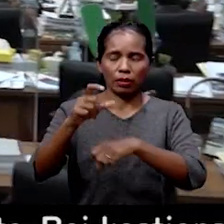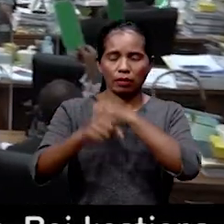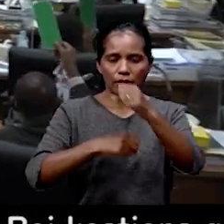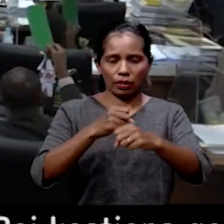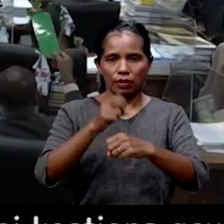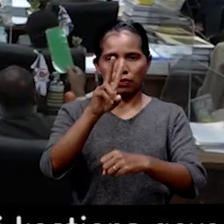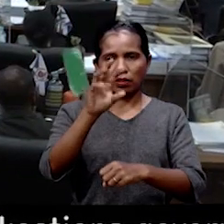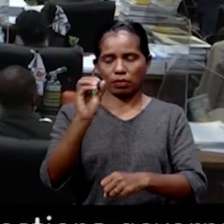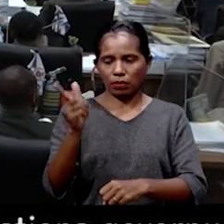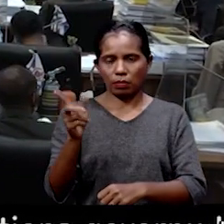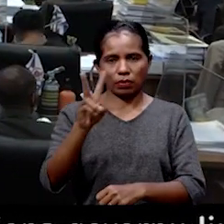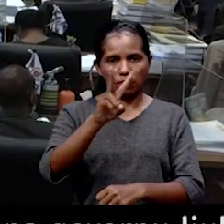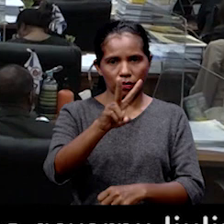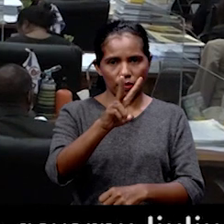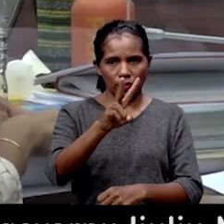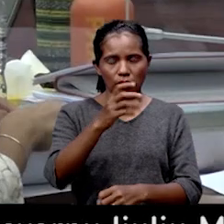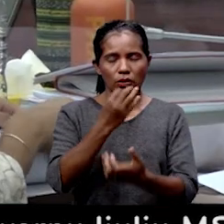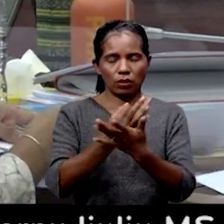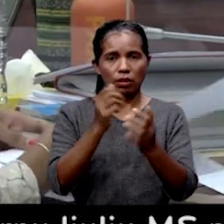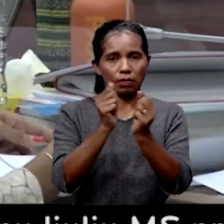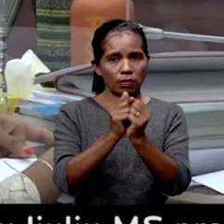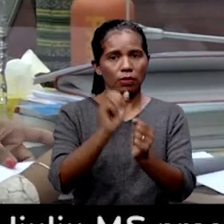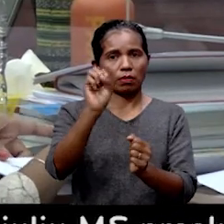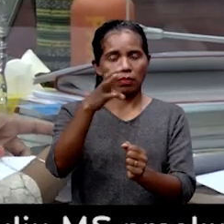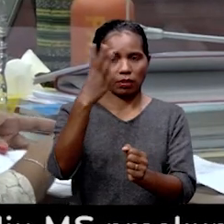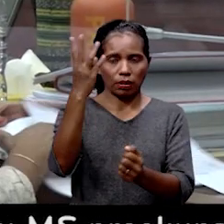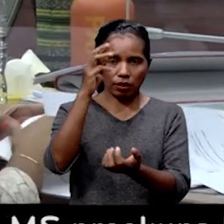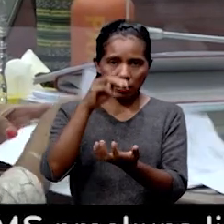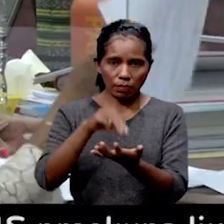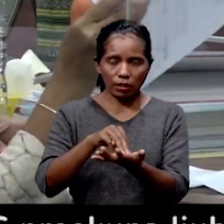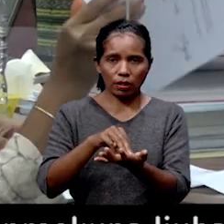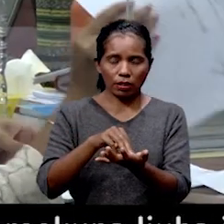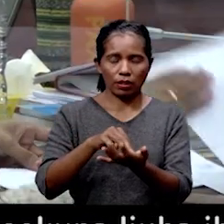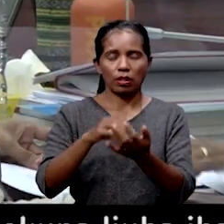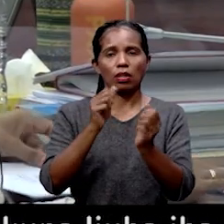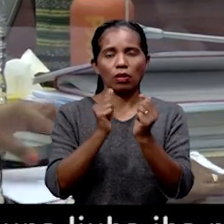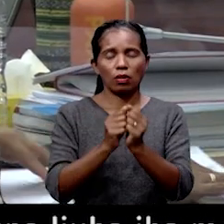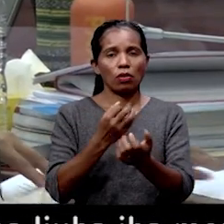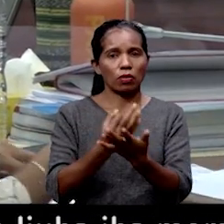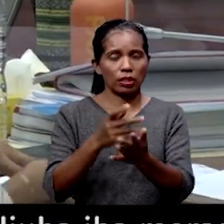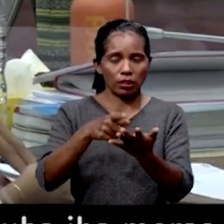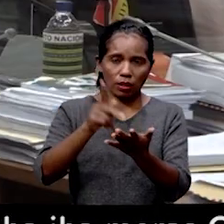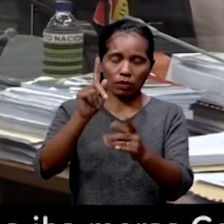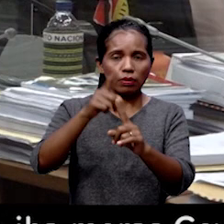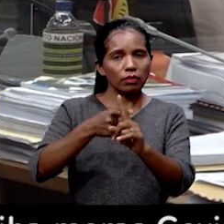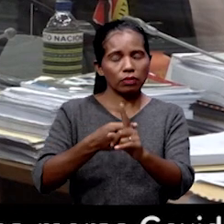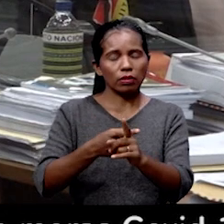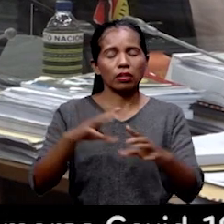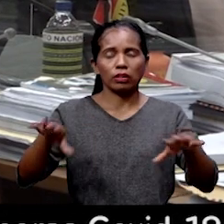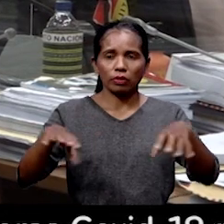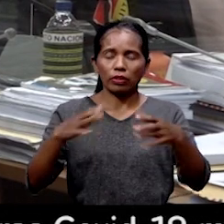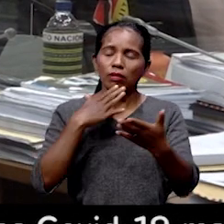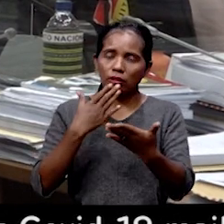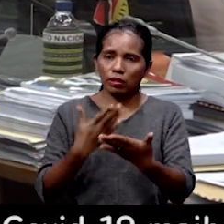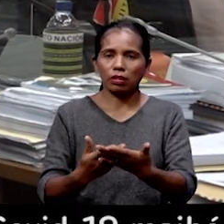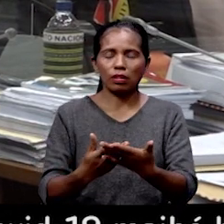Rua, romontante Tokon Sanulu Resin Hat, nebe composto husi categoria salário vencimento, bens serviço,